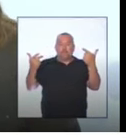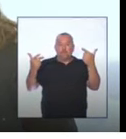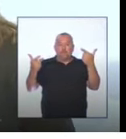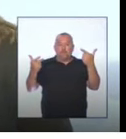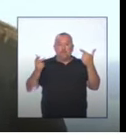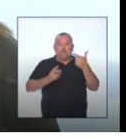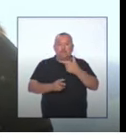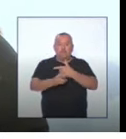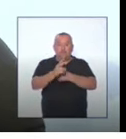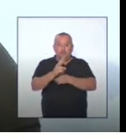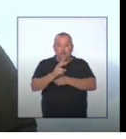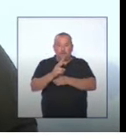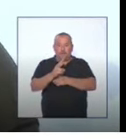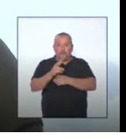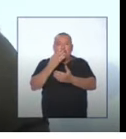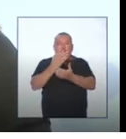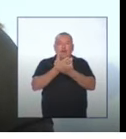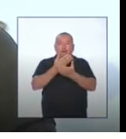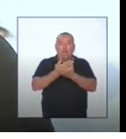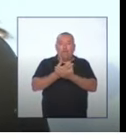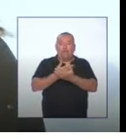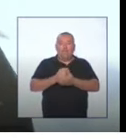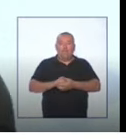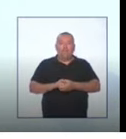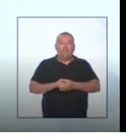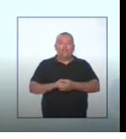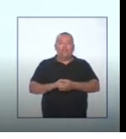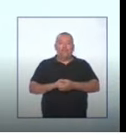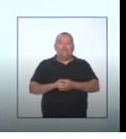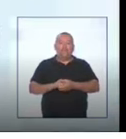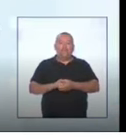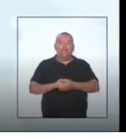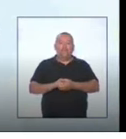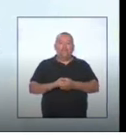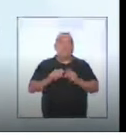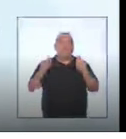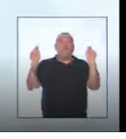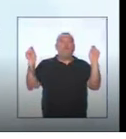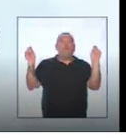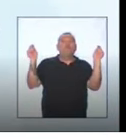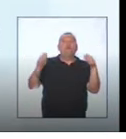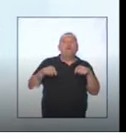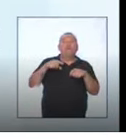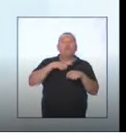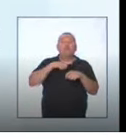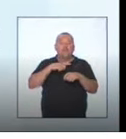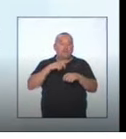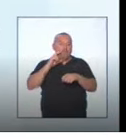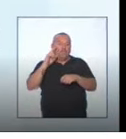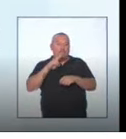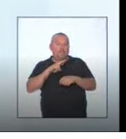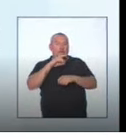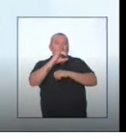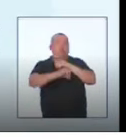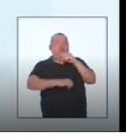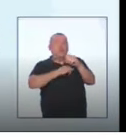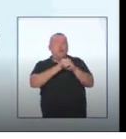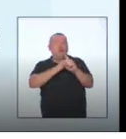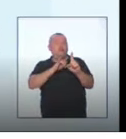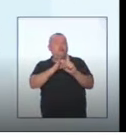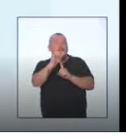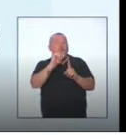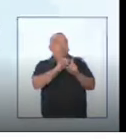dar continuidade, então, aqui à nossa aula. E o que pode ser, então, considerado cyberbullying,